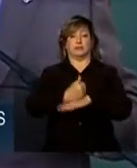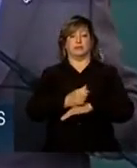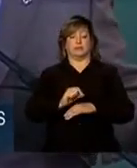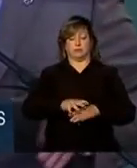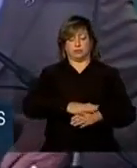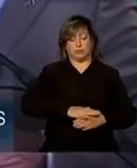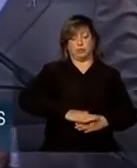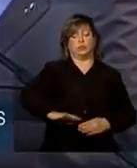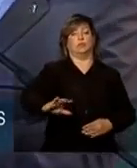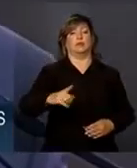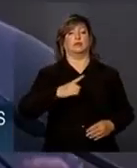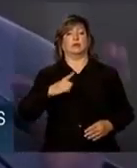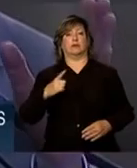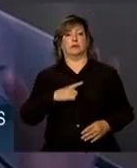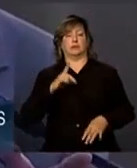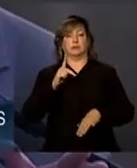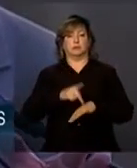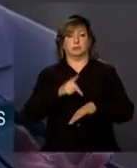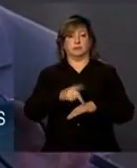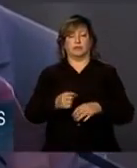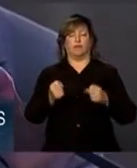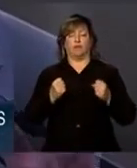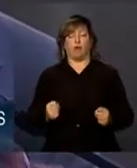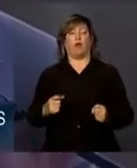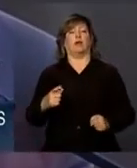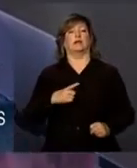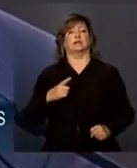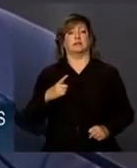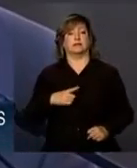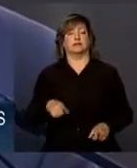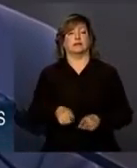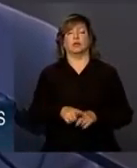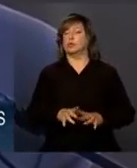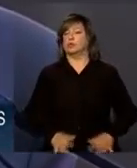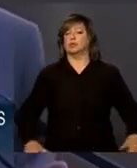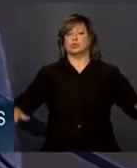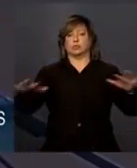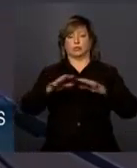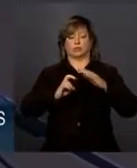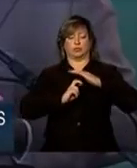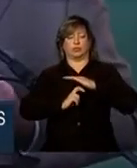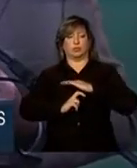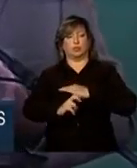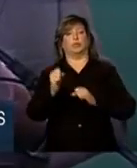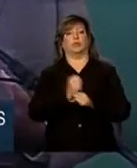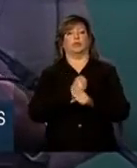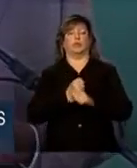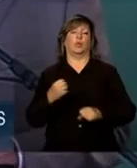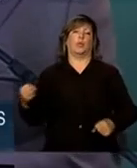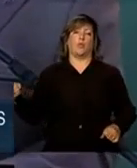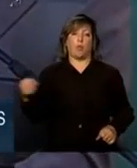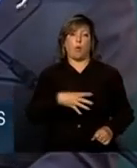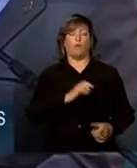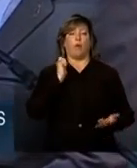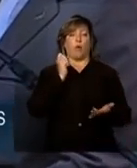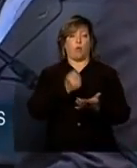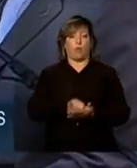concreto. Vão ser urbanizados toda a área do metrô e também comprado e